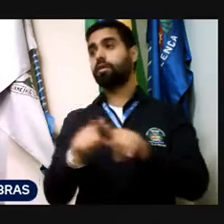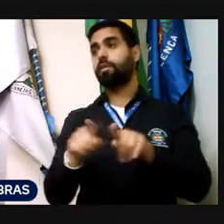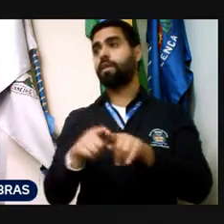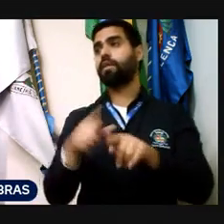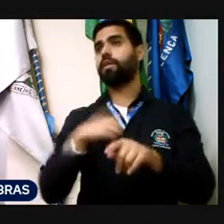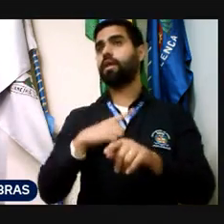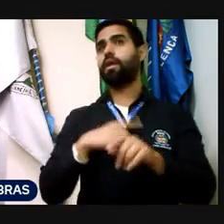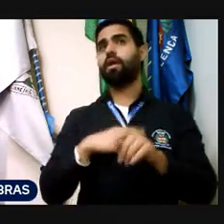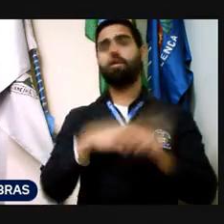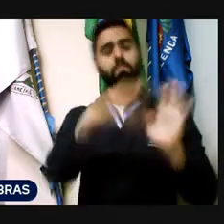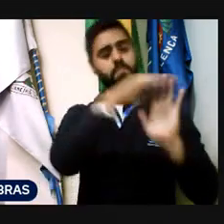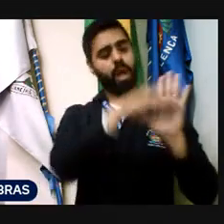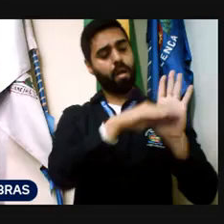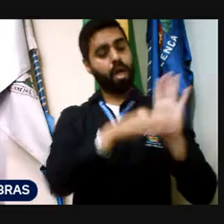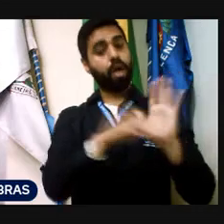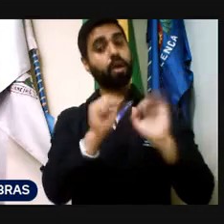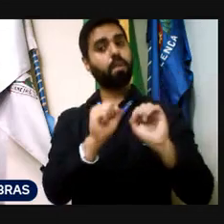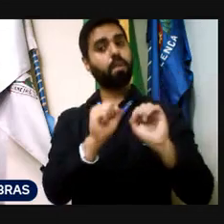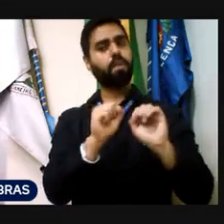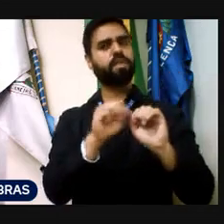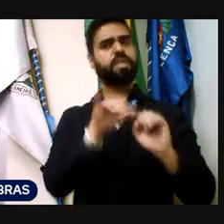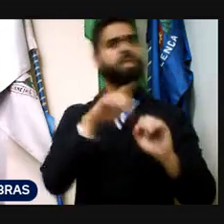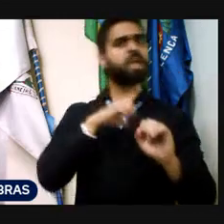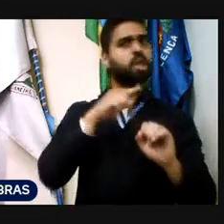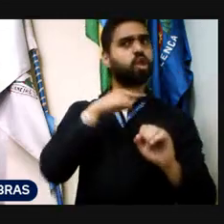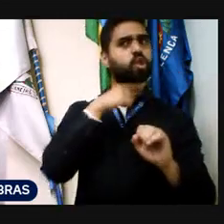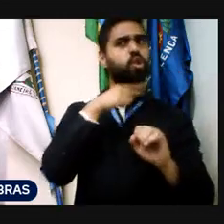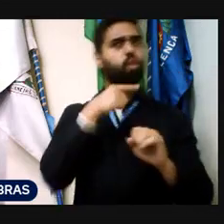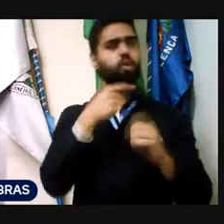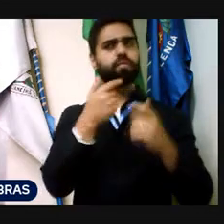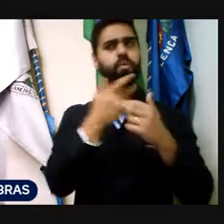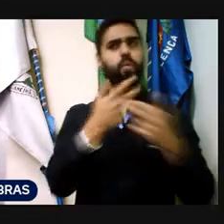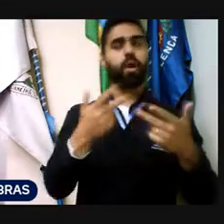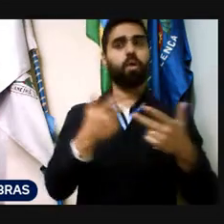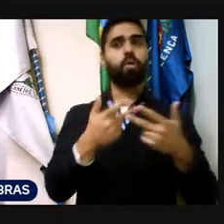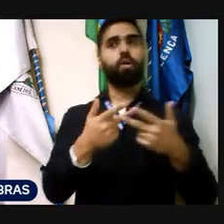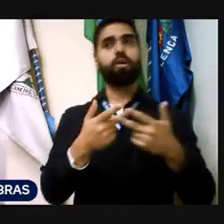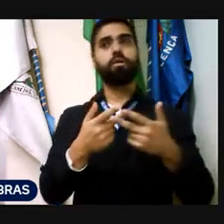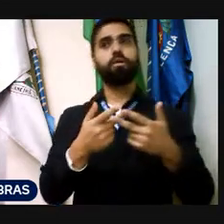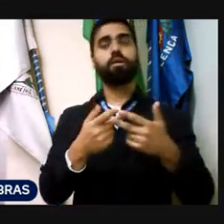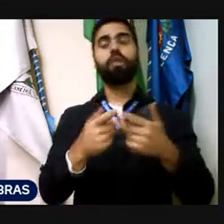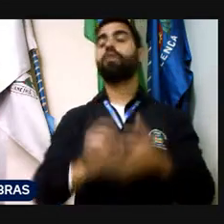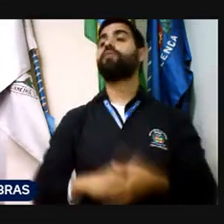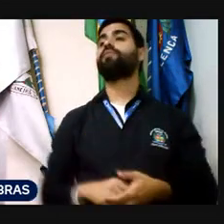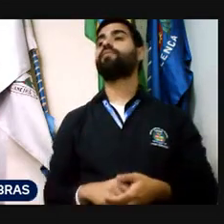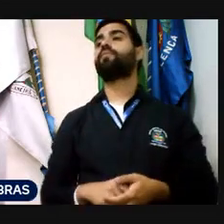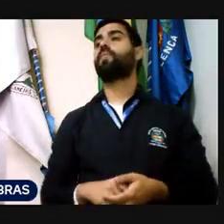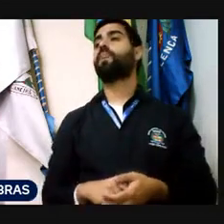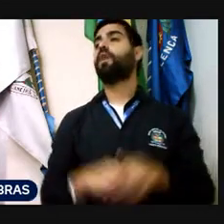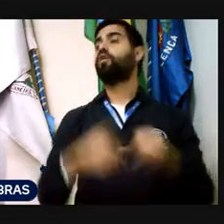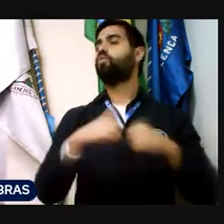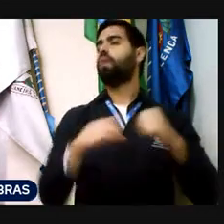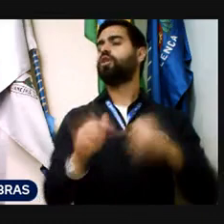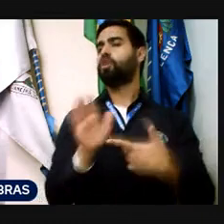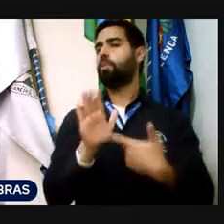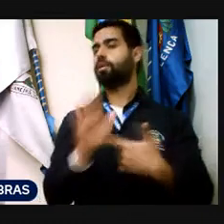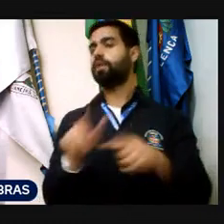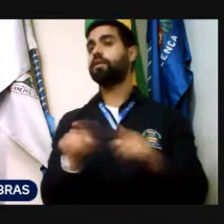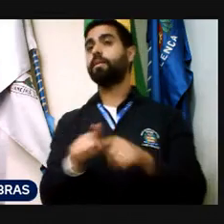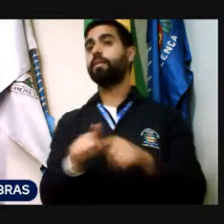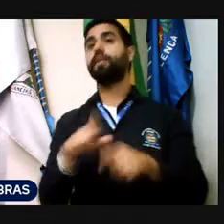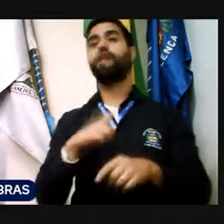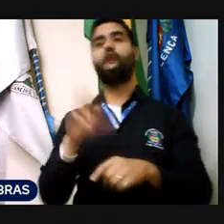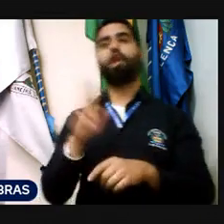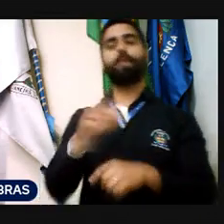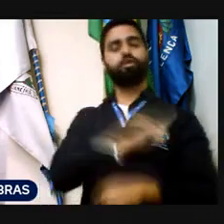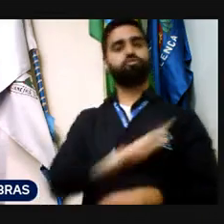as certidões que possam afastar qualquer tipo de ofensa aos incisos do artigo mencionado apresentado pelos cargos comissionados nomeados por